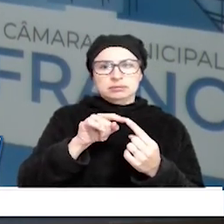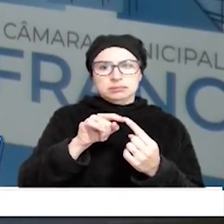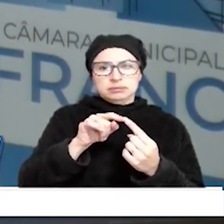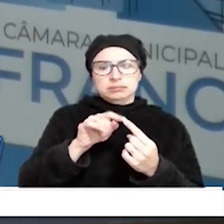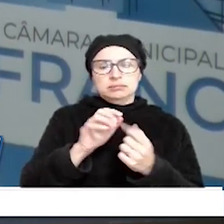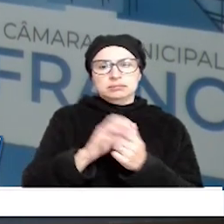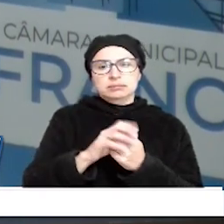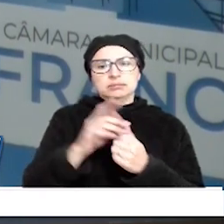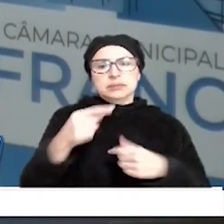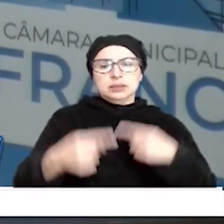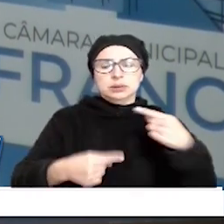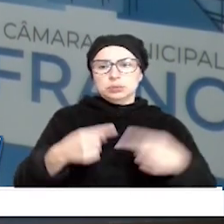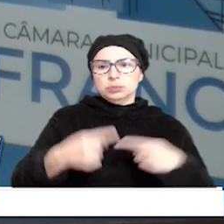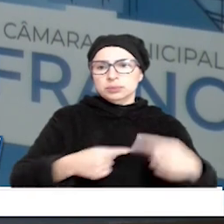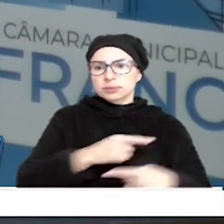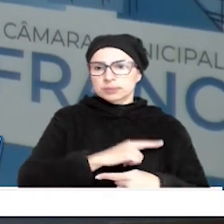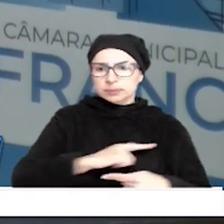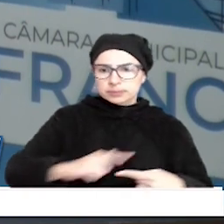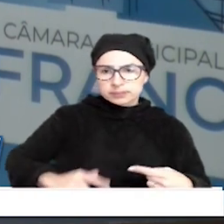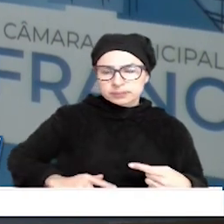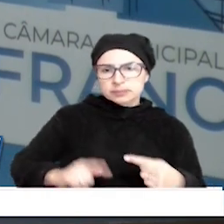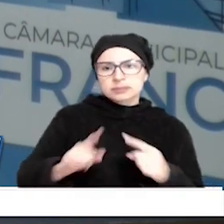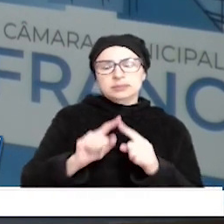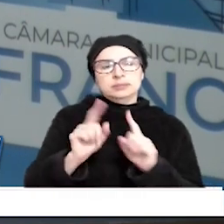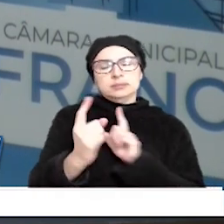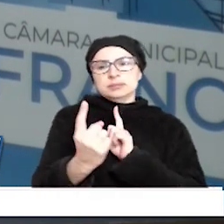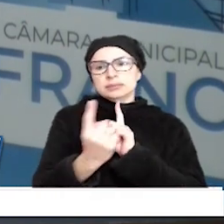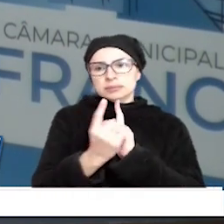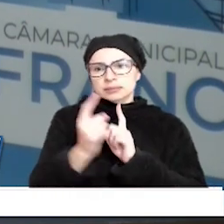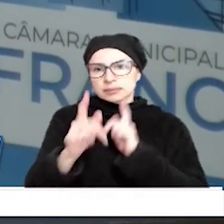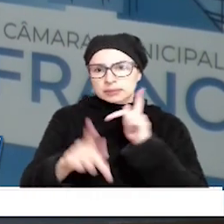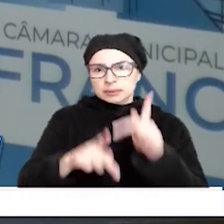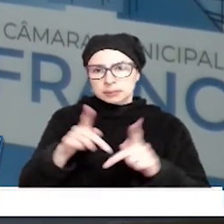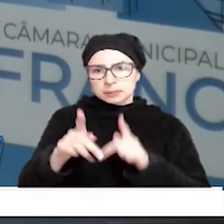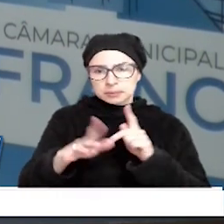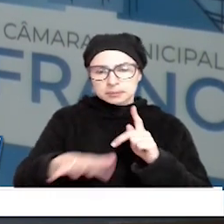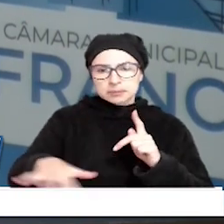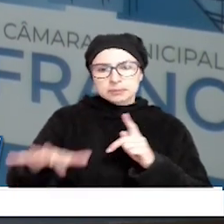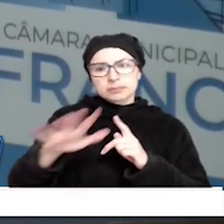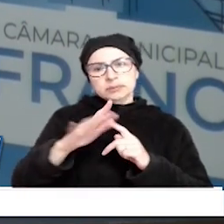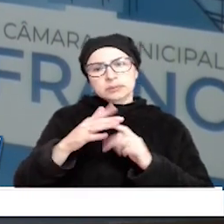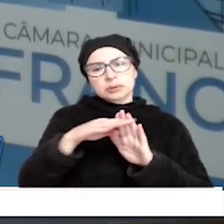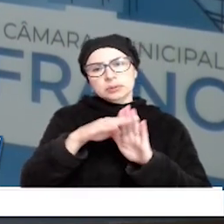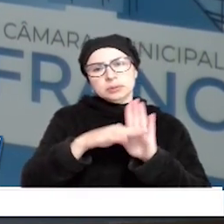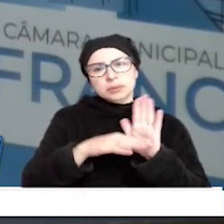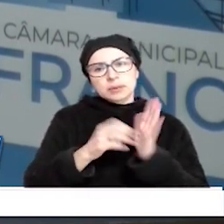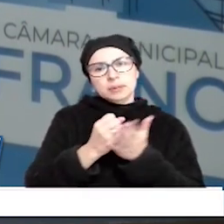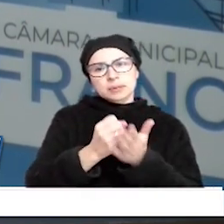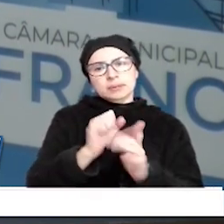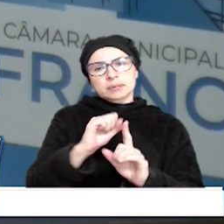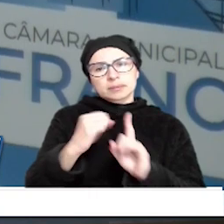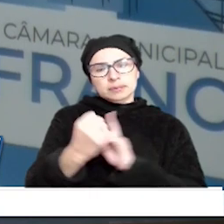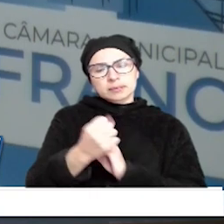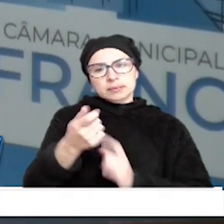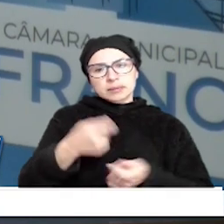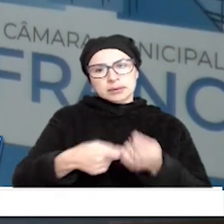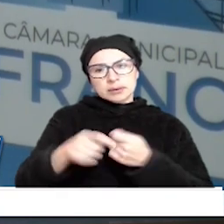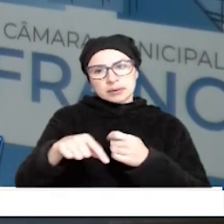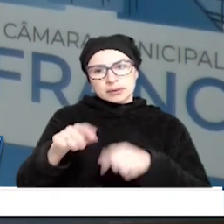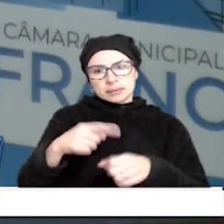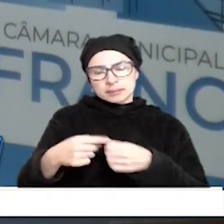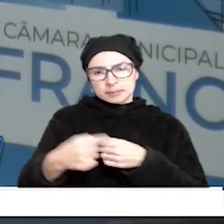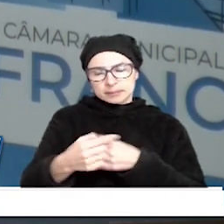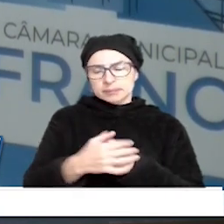nas políticas públicas e no atendimento à população e nos programas sociais e econômicos da cidade.